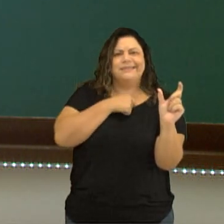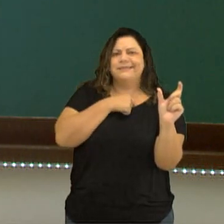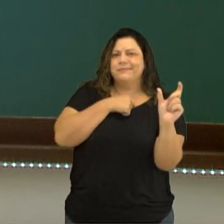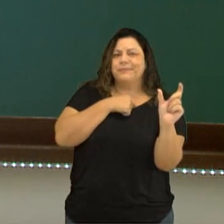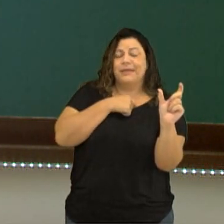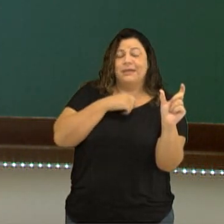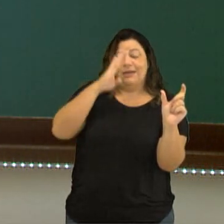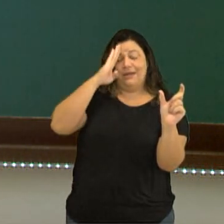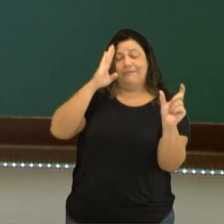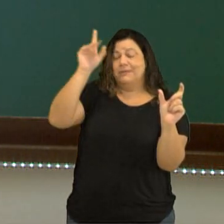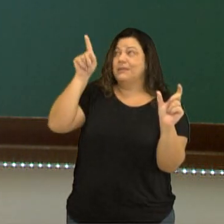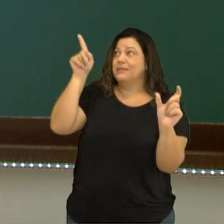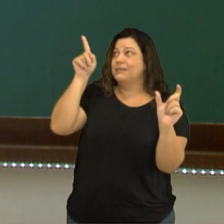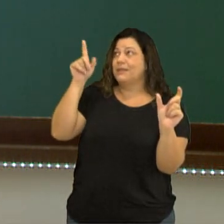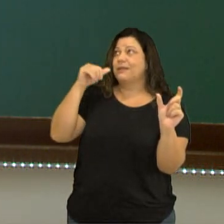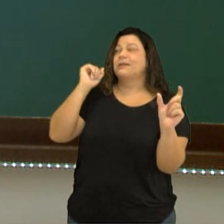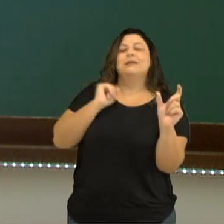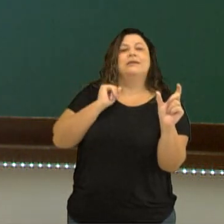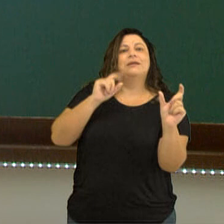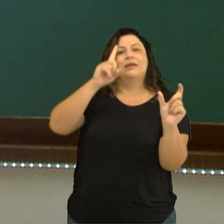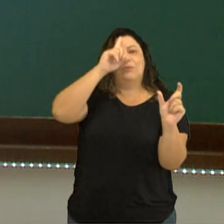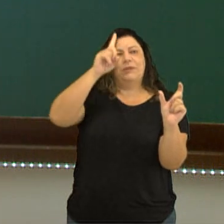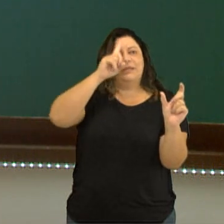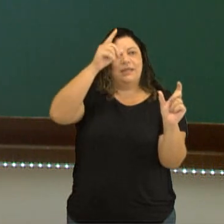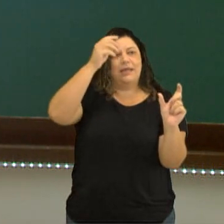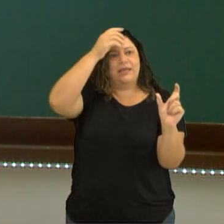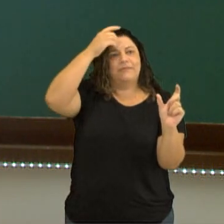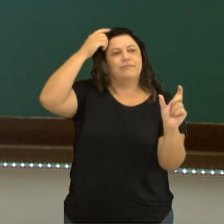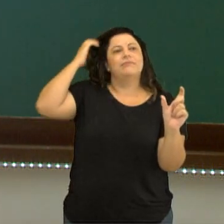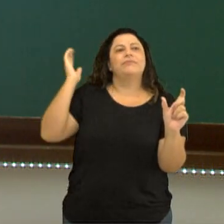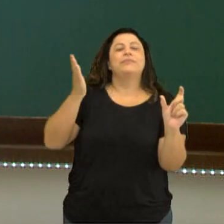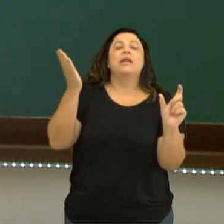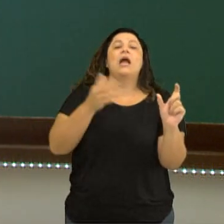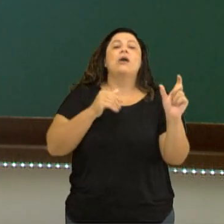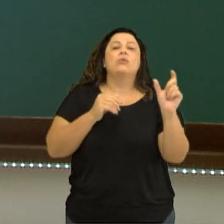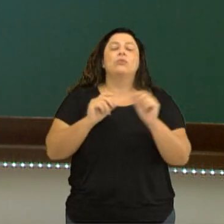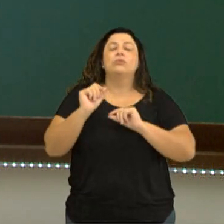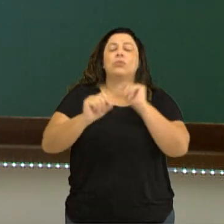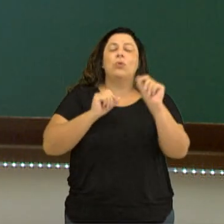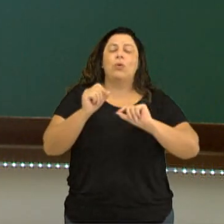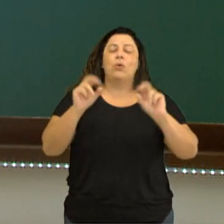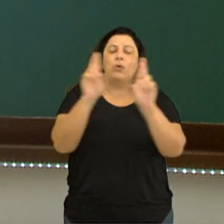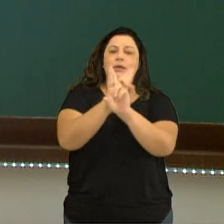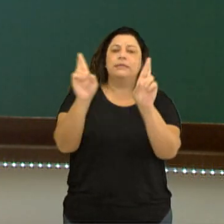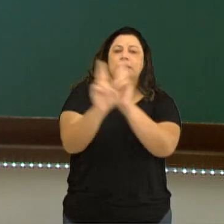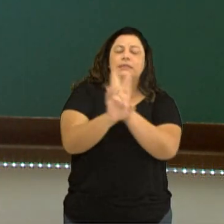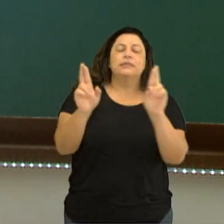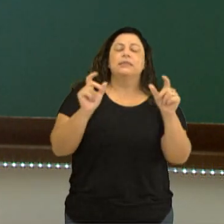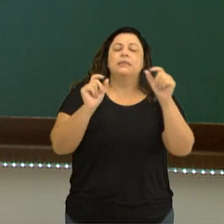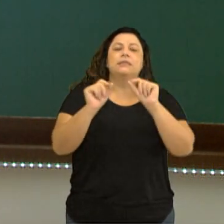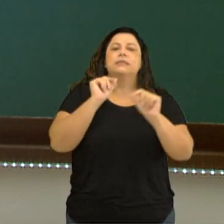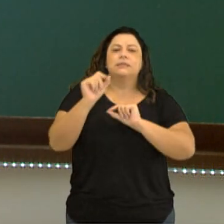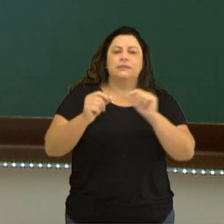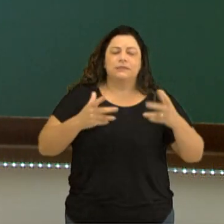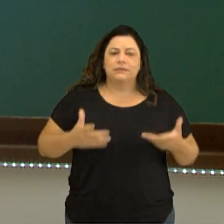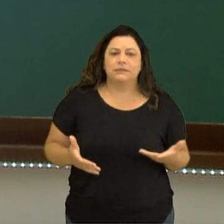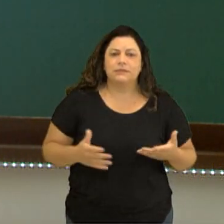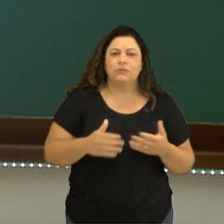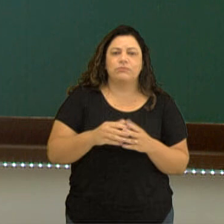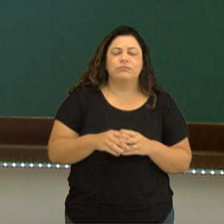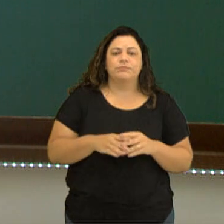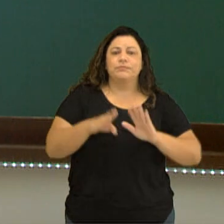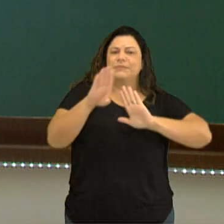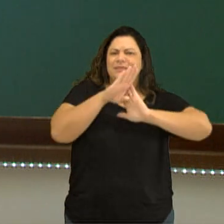que destaca uma ideia. Nesse trecho, qual relação a palavra destacada